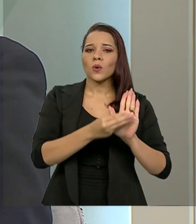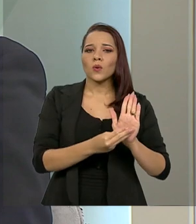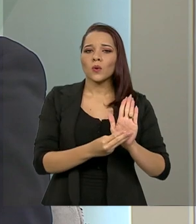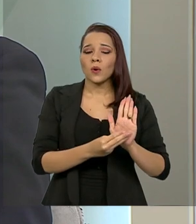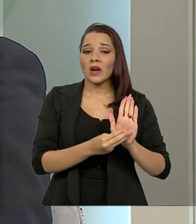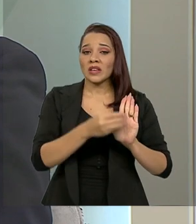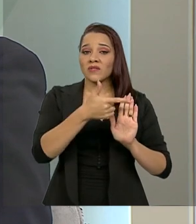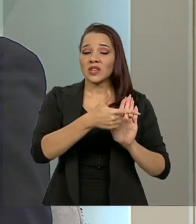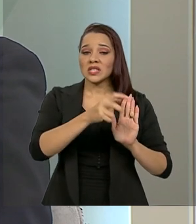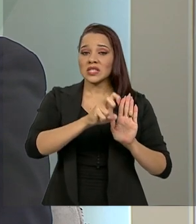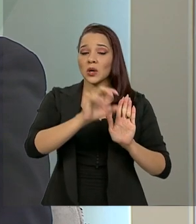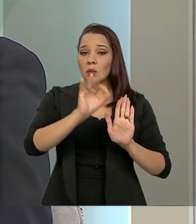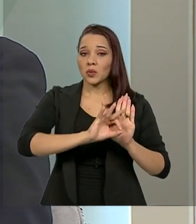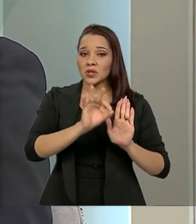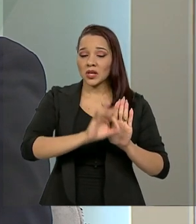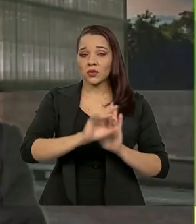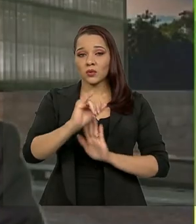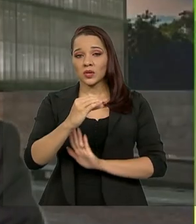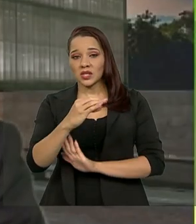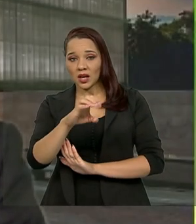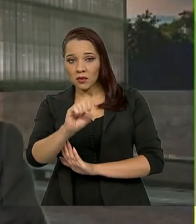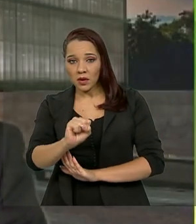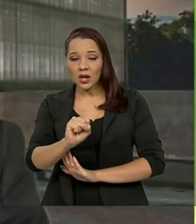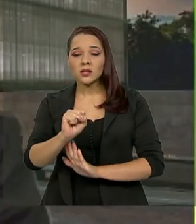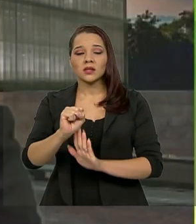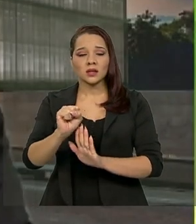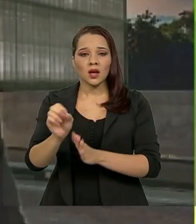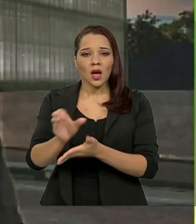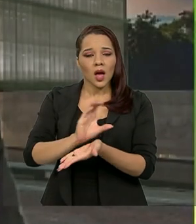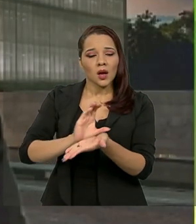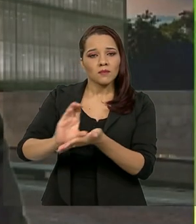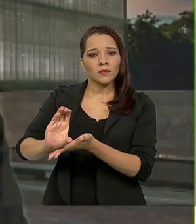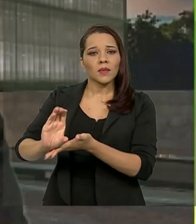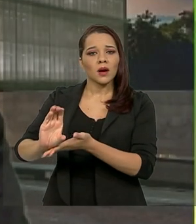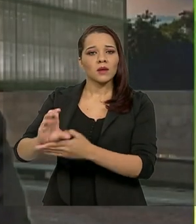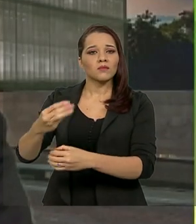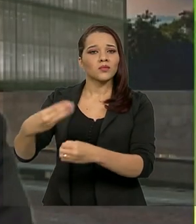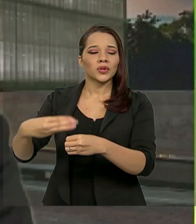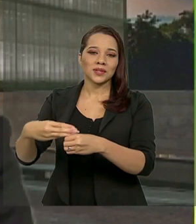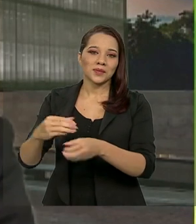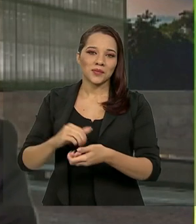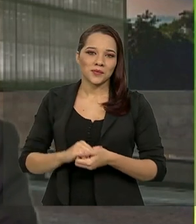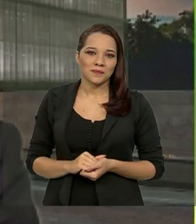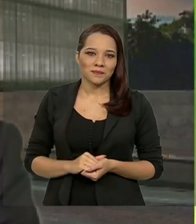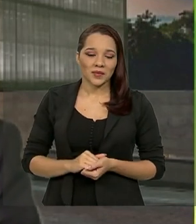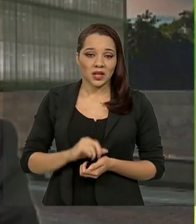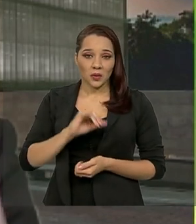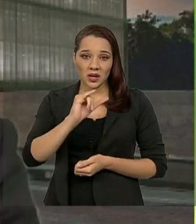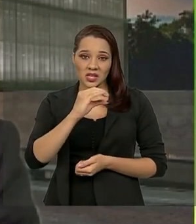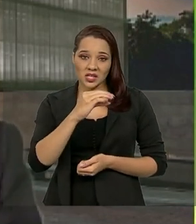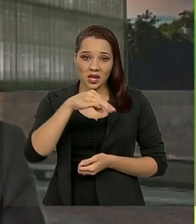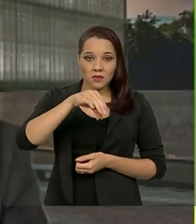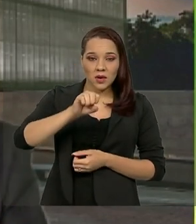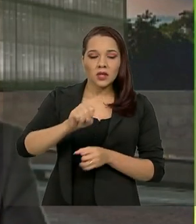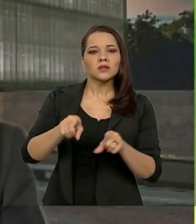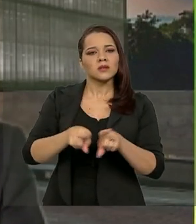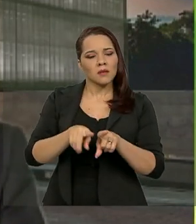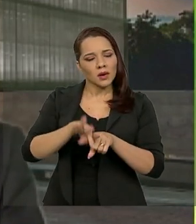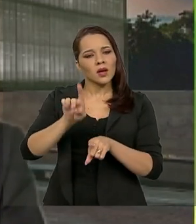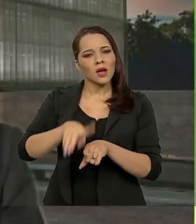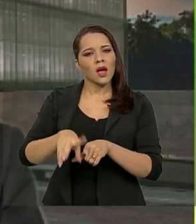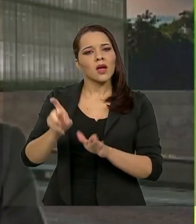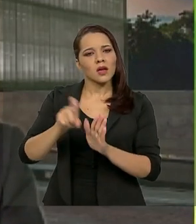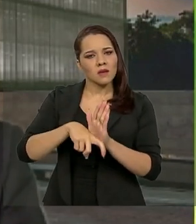que 25% do ICMS pertencem aos municípios. Então, o ICMS também é um